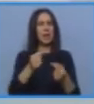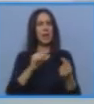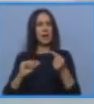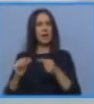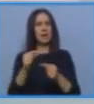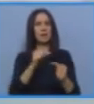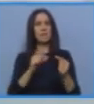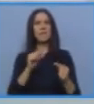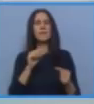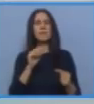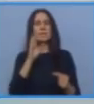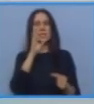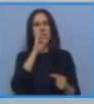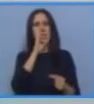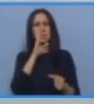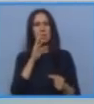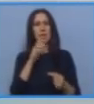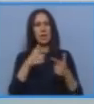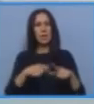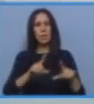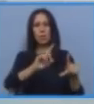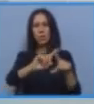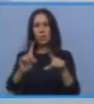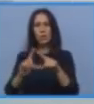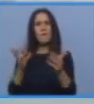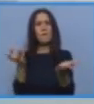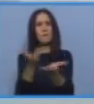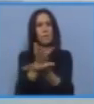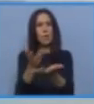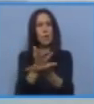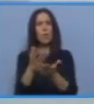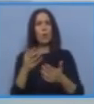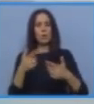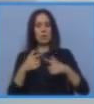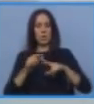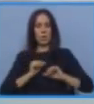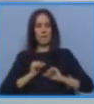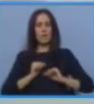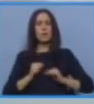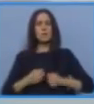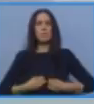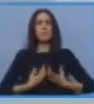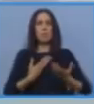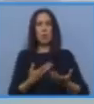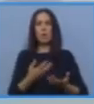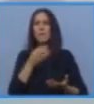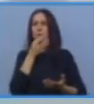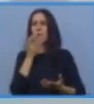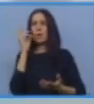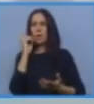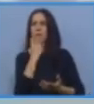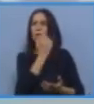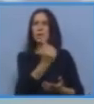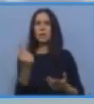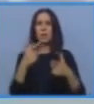discutia-se se eles falavam diferentes línguas ou se eles falavam a sua própria língua e cada um os ouvia falar na